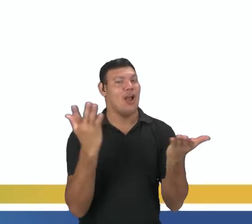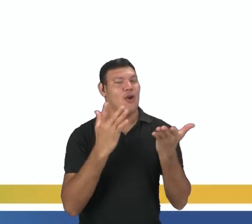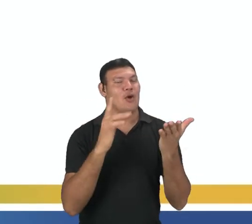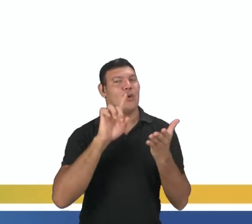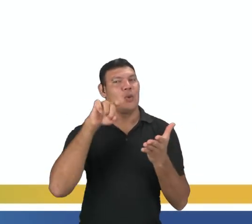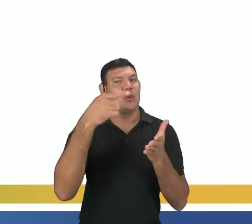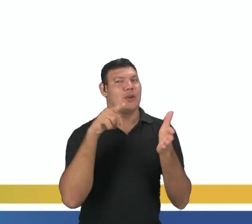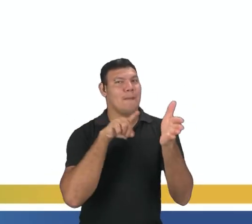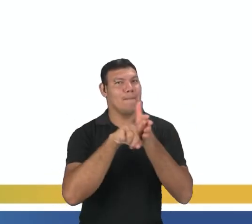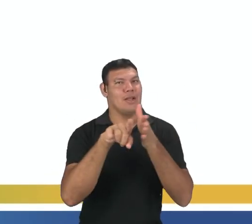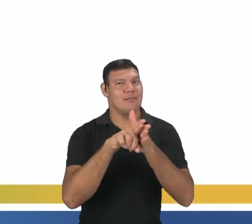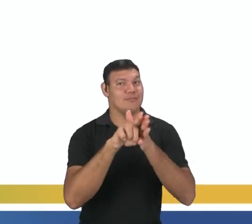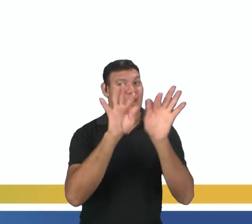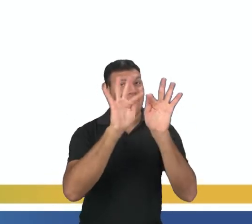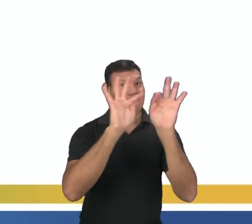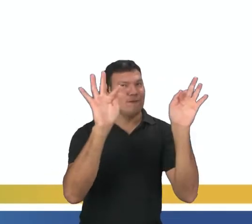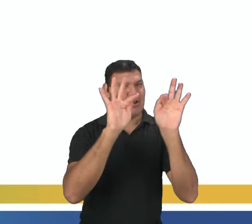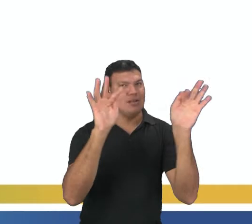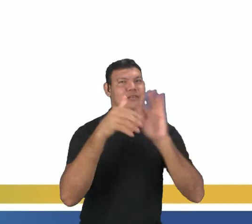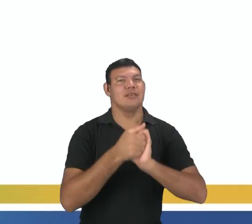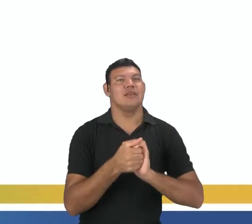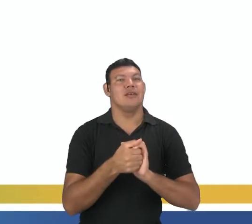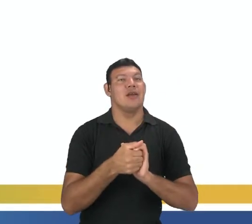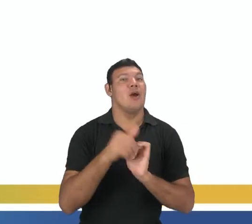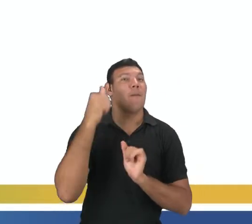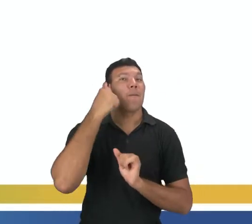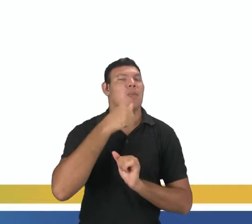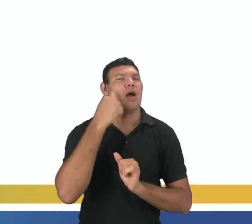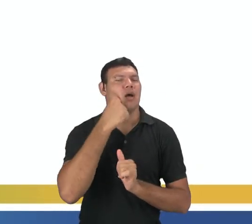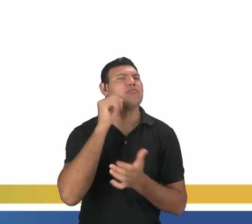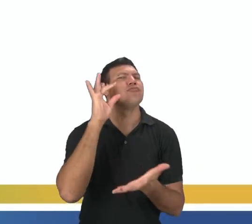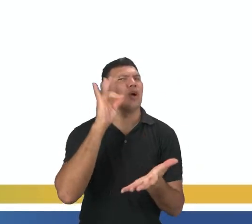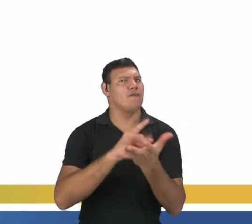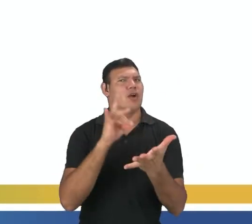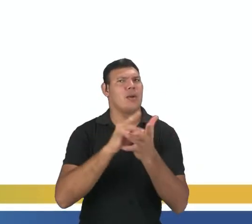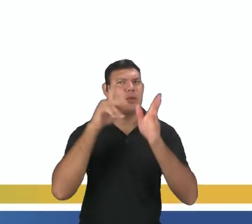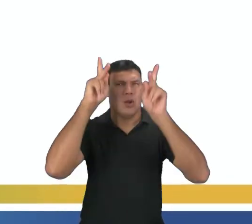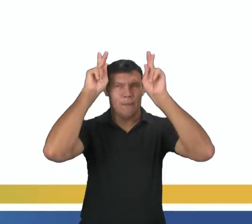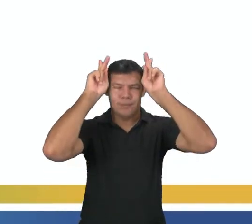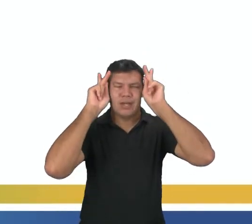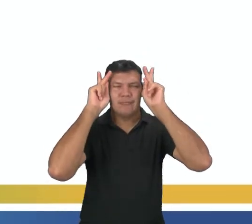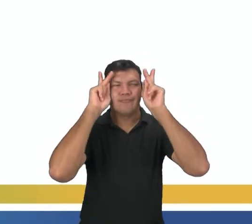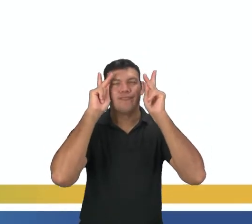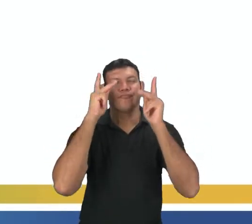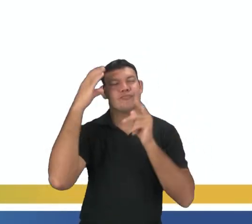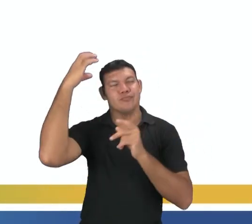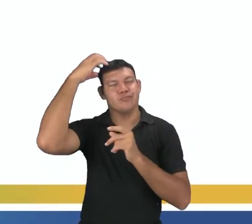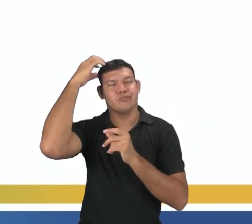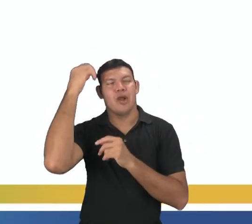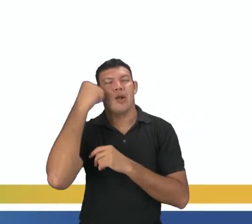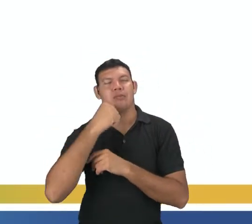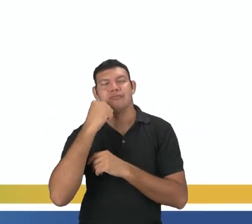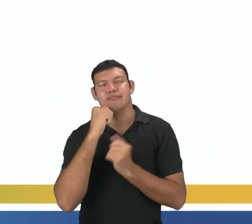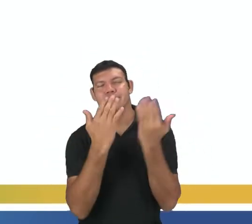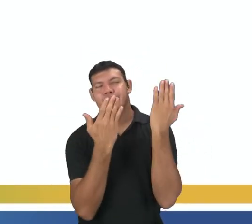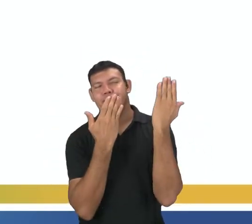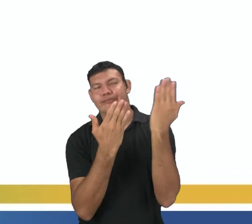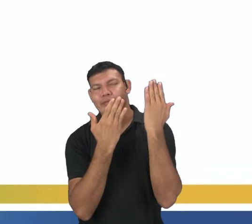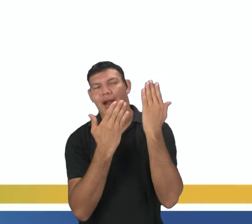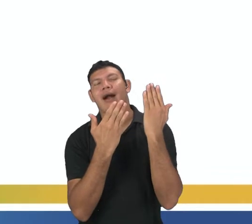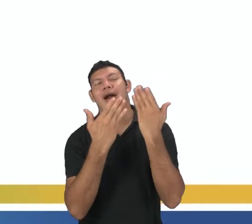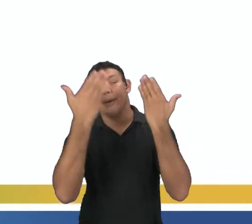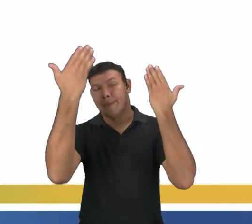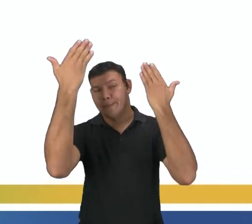próxima. Na frase, a moça tanto afirmou que era uma princesa que a rainha pensou numa forma de